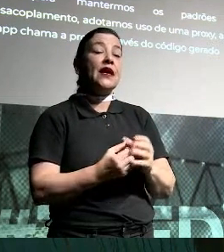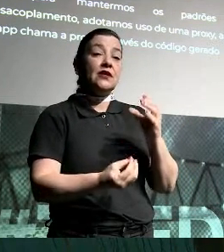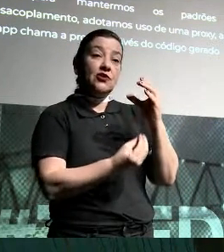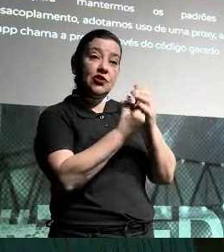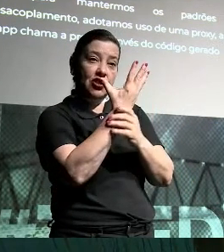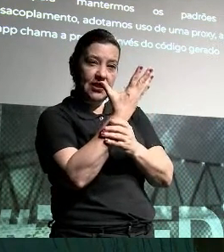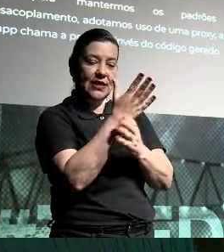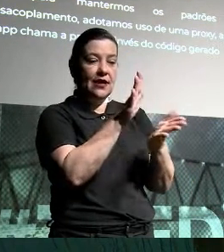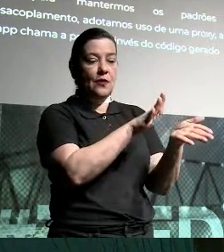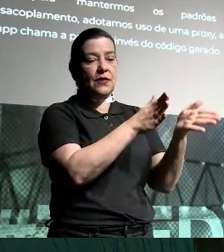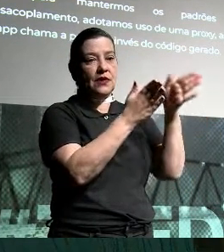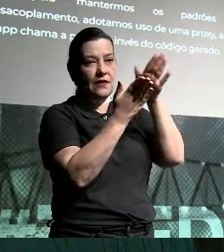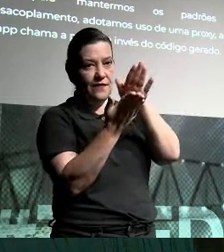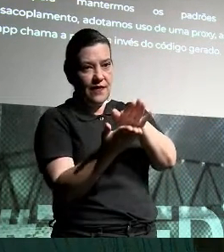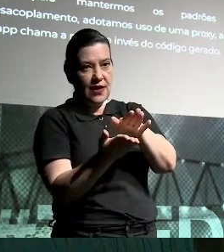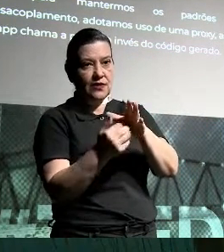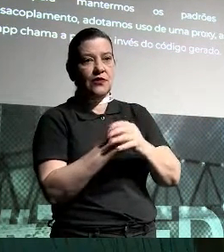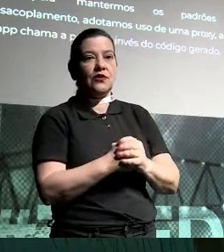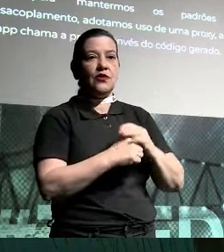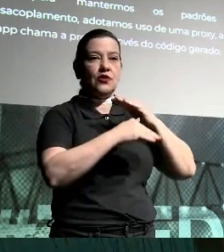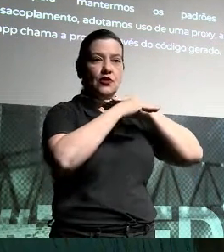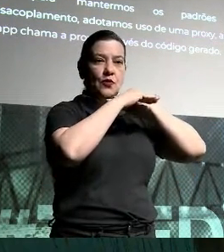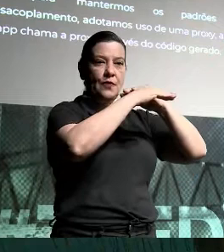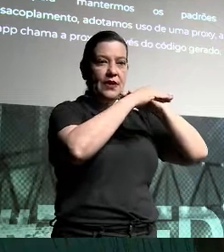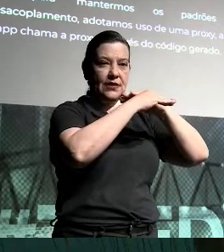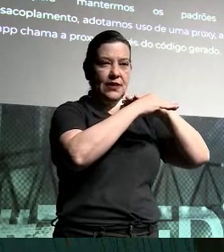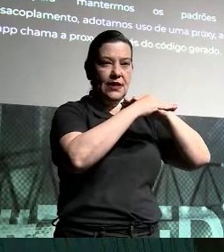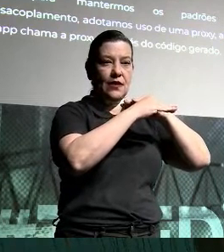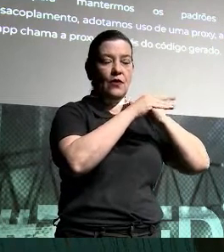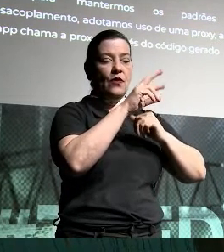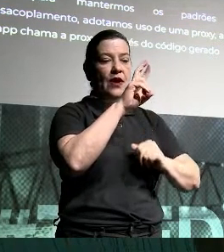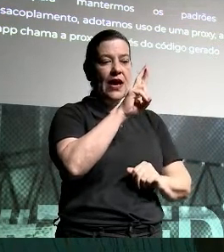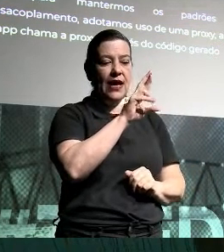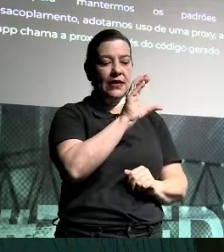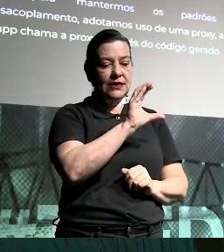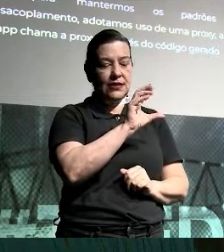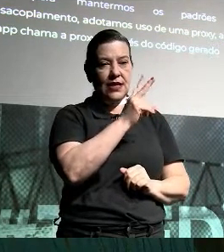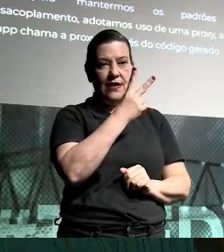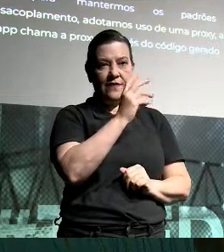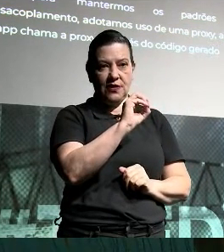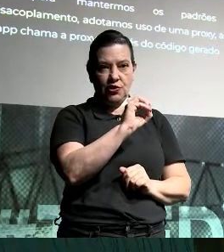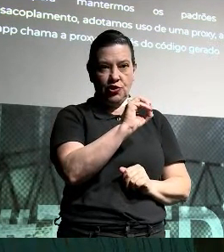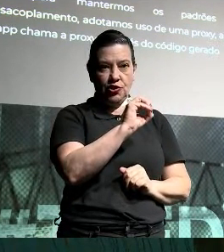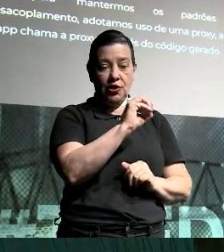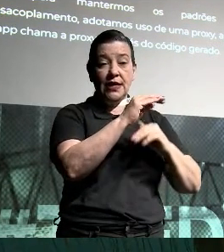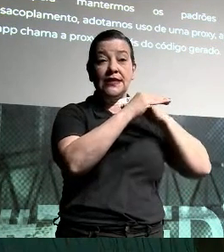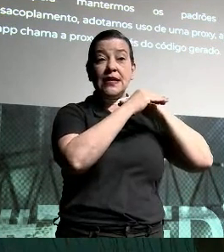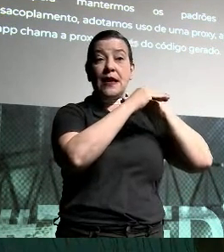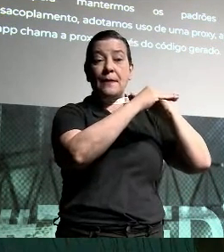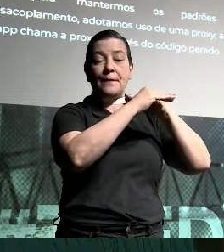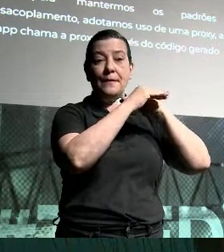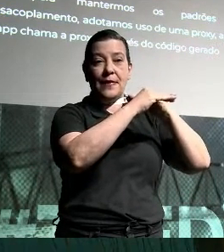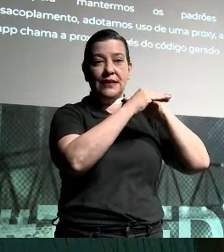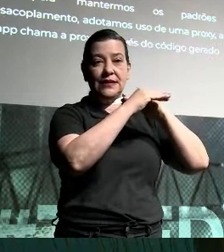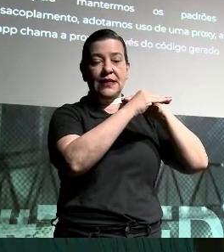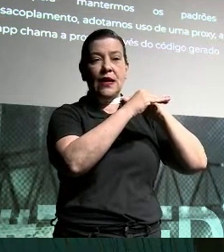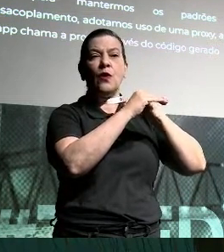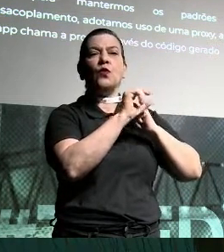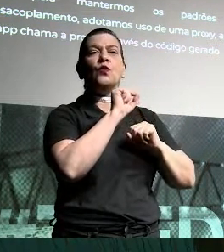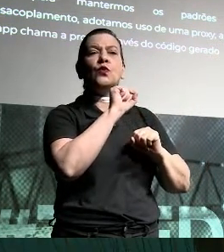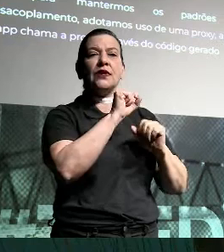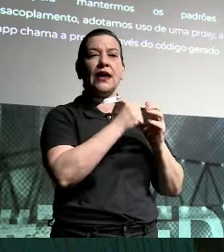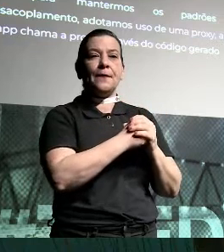uma interface de um padrão chamado RC20. O que é esse padrão RC20? Esse padrão ele é uma